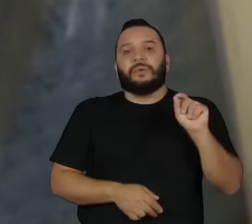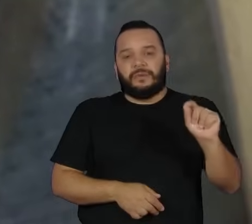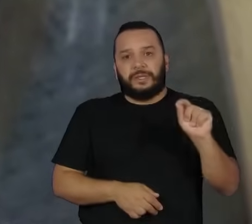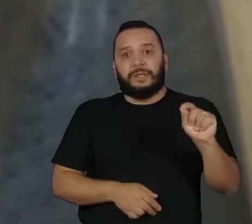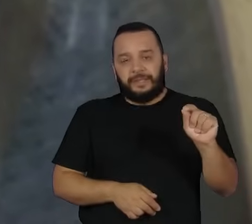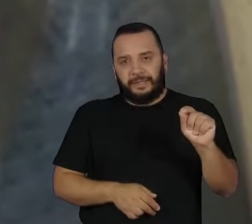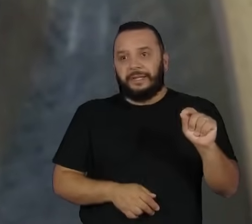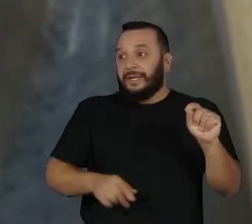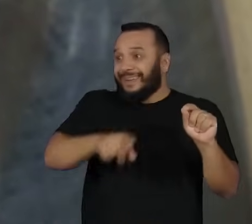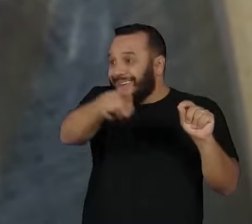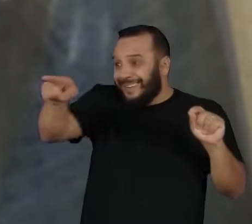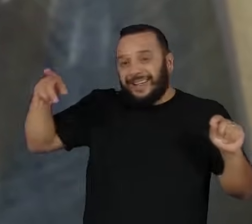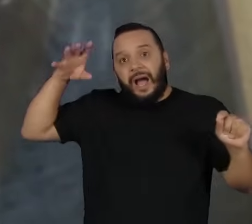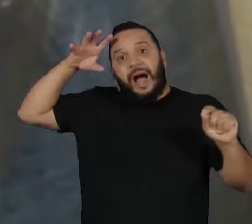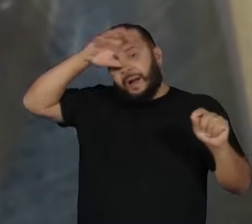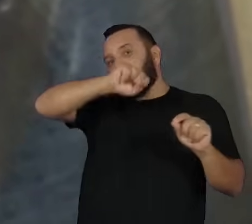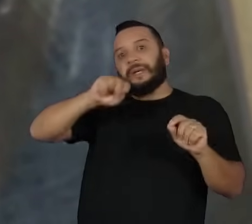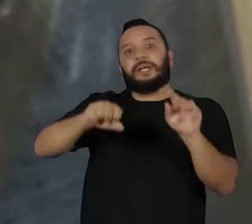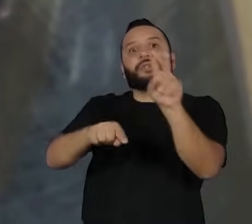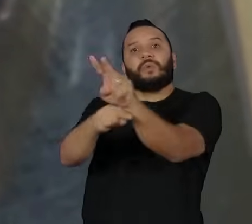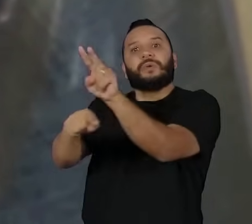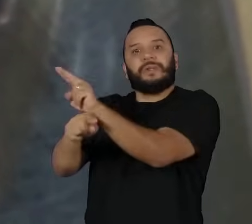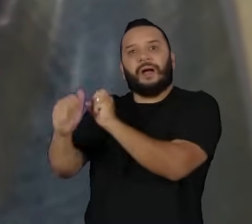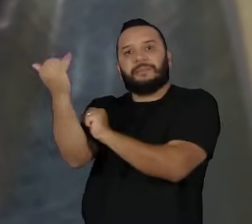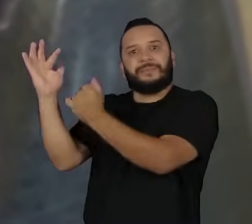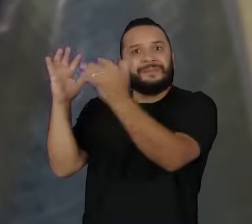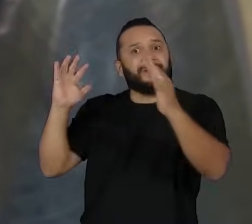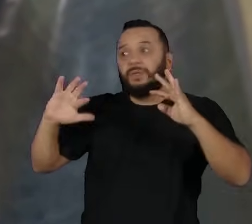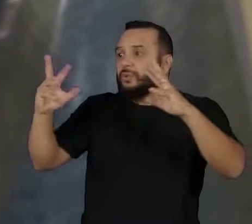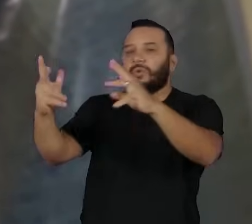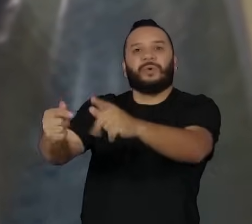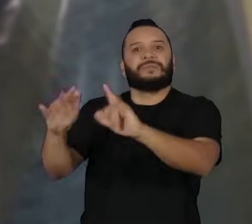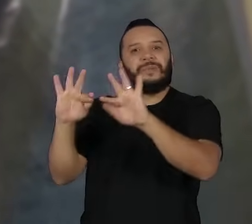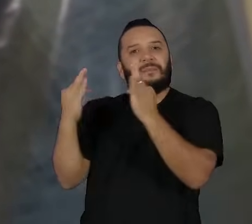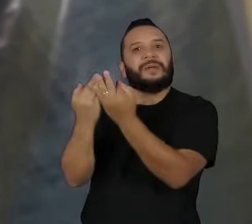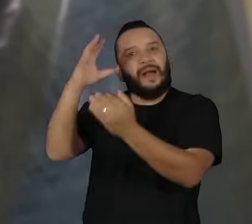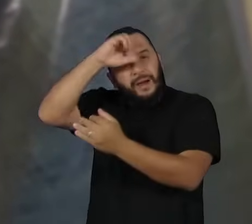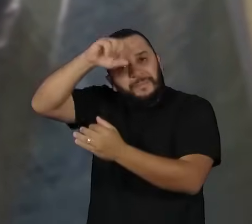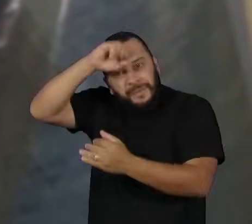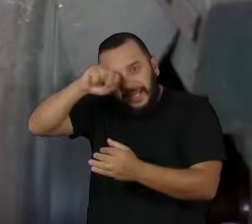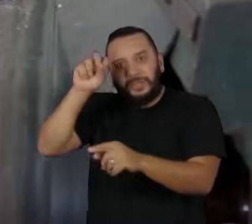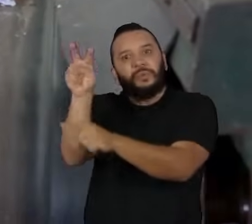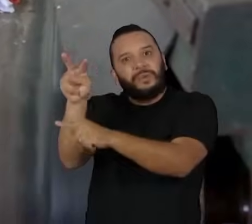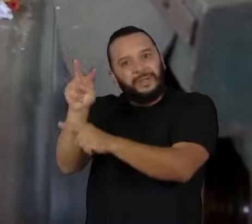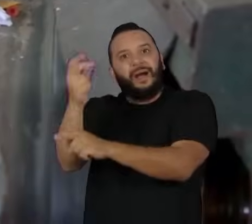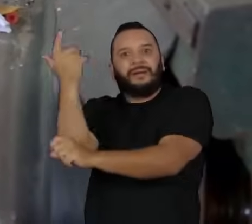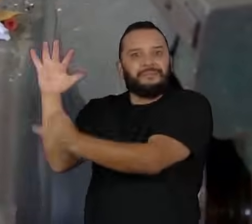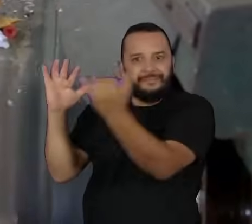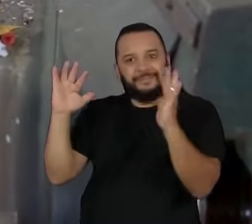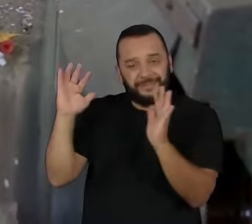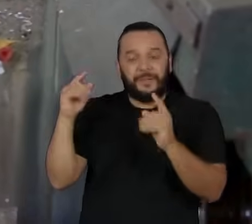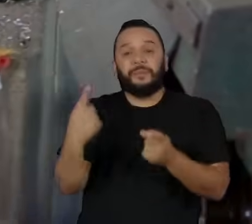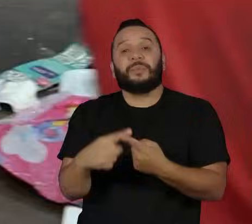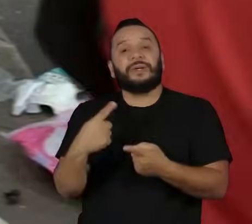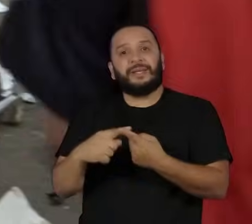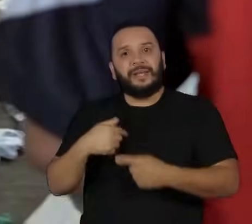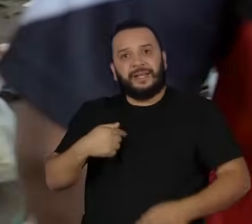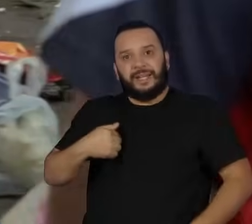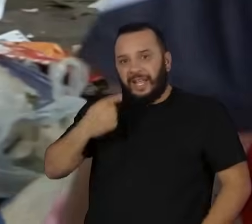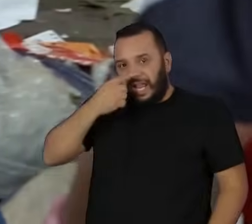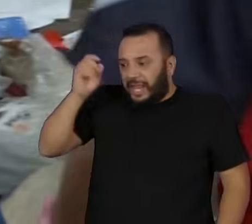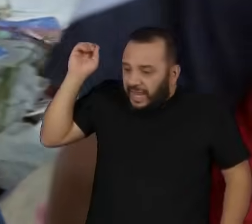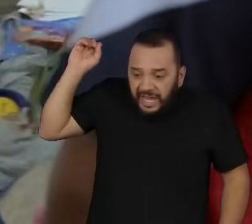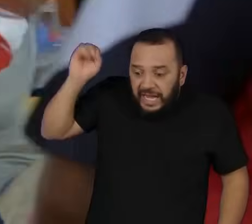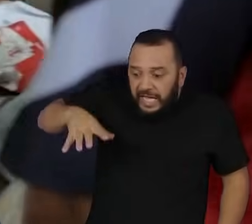a educação ambiental em todos os lares, em todas as casas, em todas as escolas, porque lixo não é